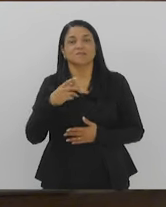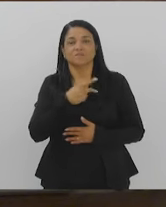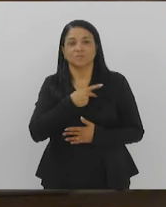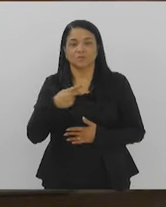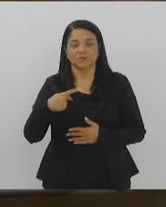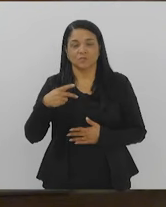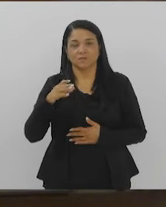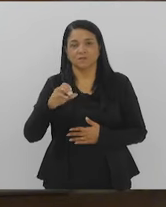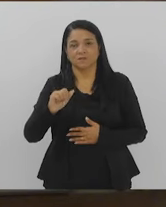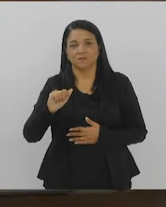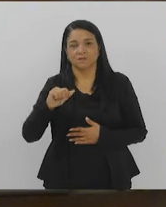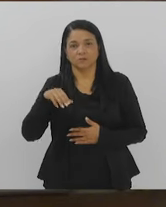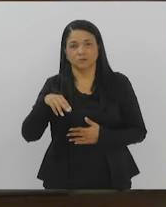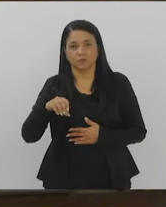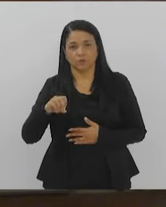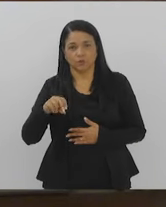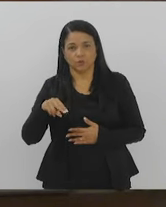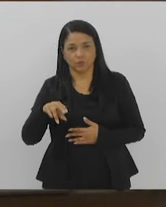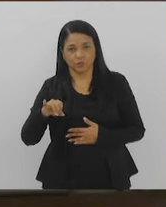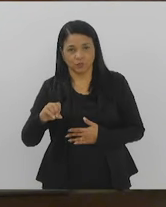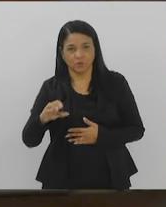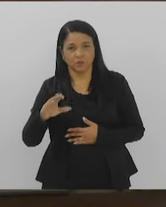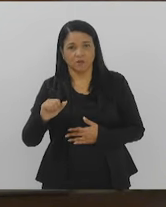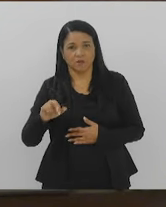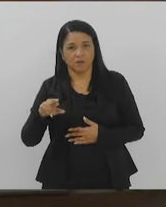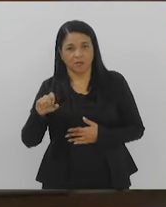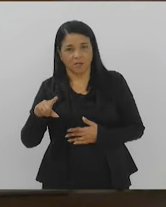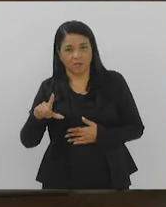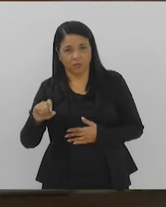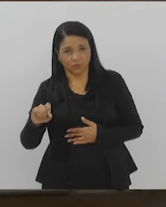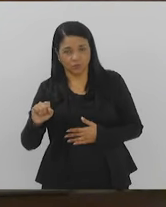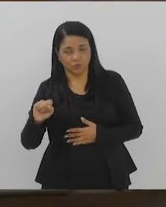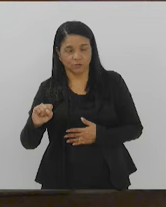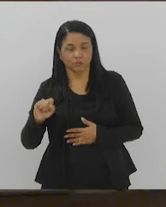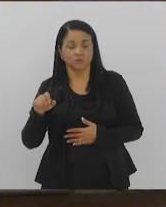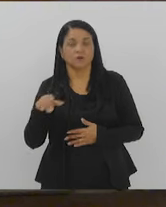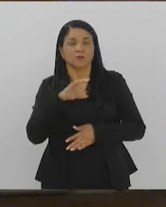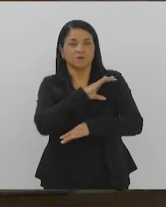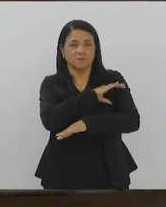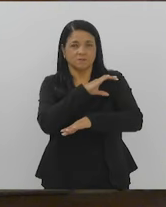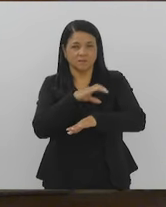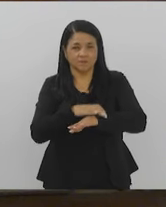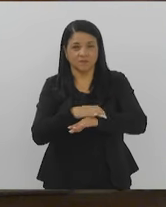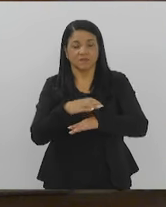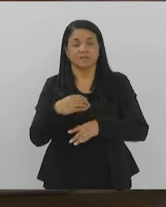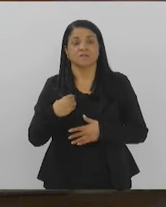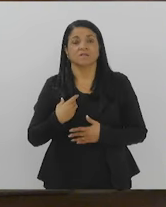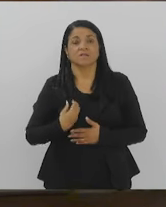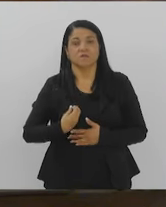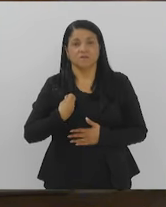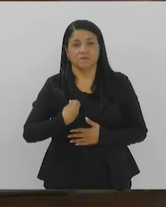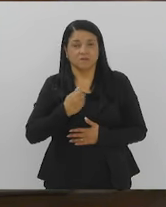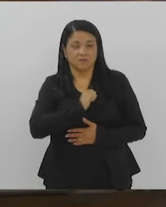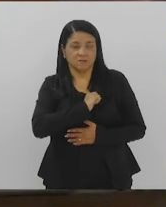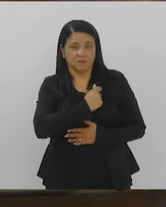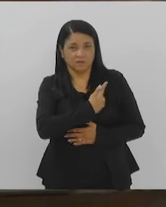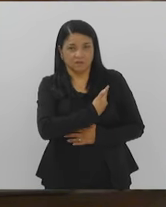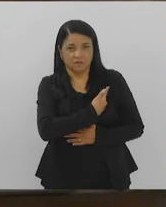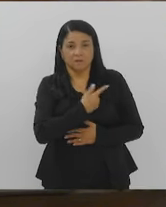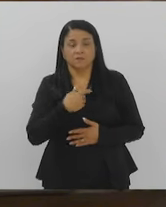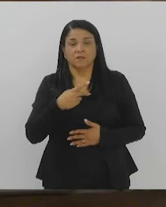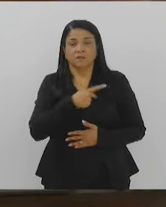também, que é o pai do pastor Fábio, também da Igreja Assembleia de Deus Aviva, em São Gonçalo. E o pastor Alberto Vieira.